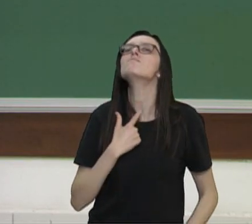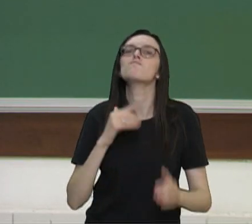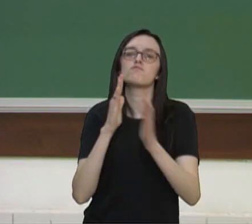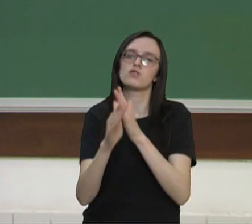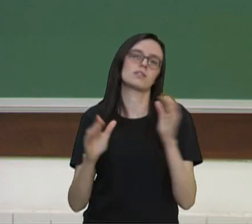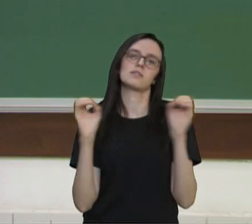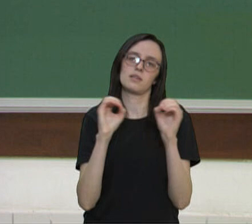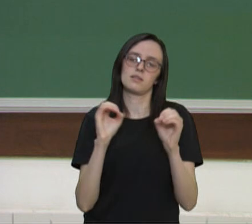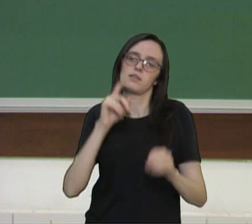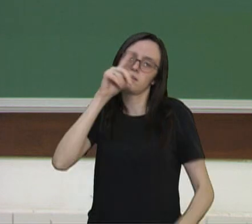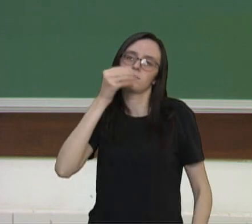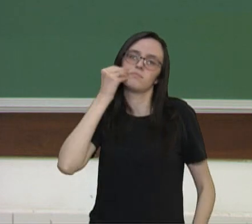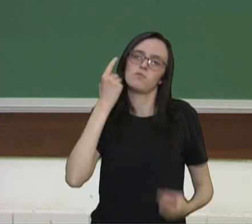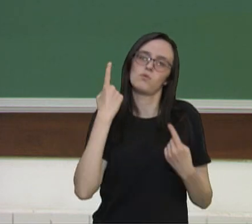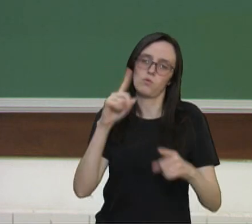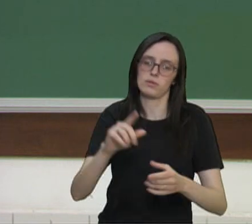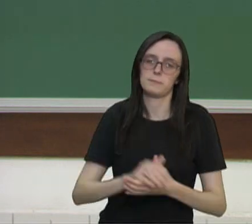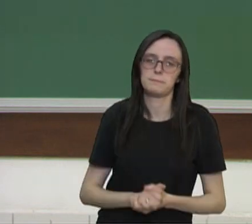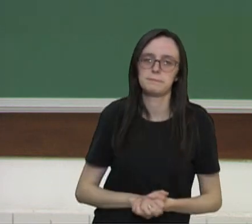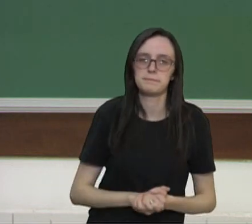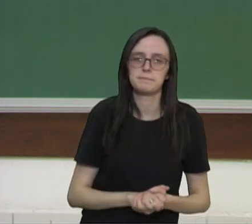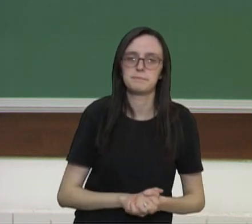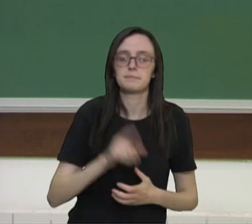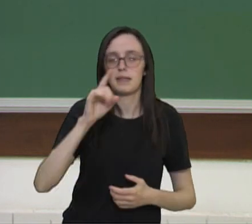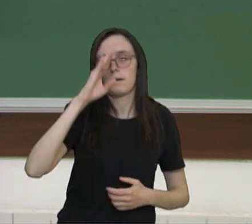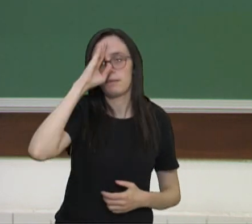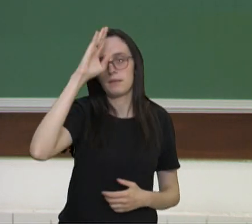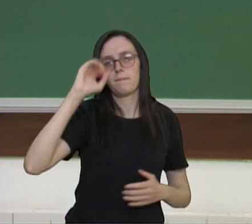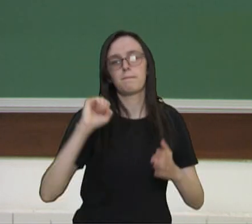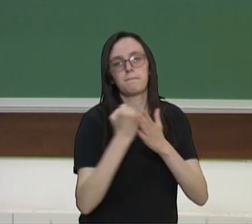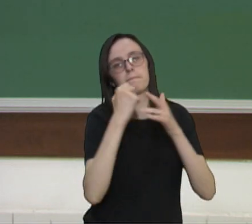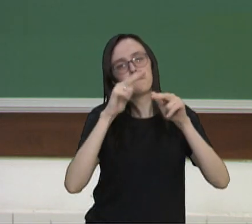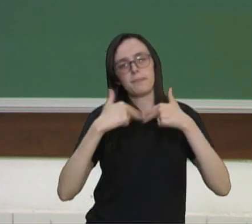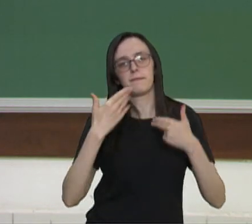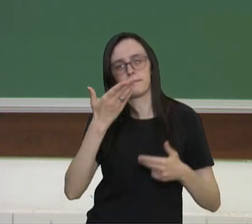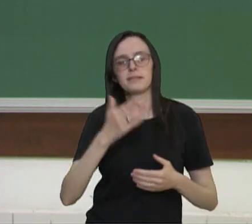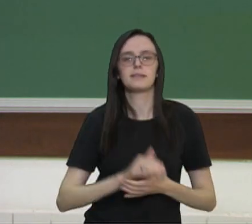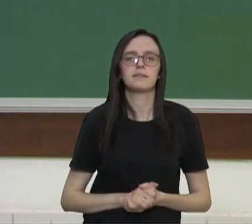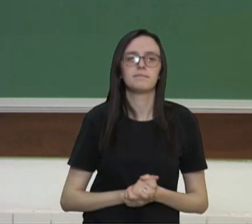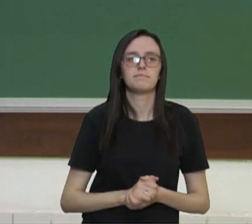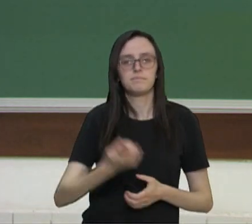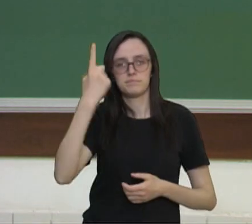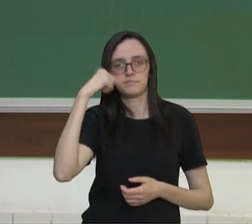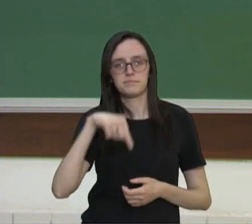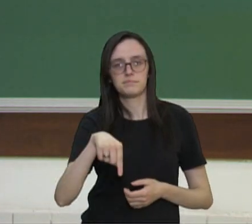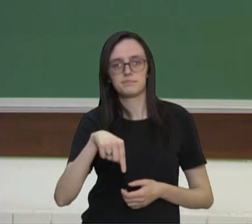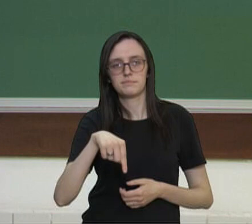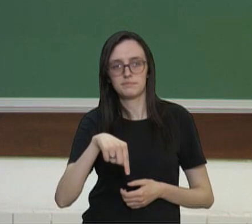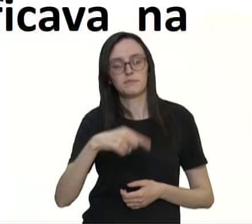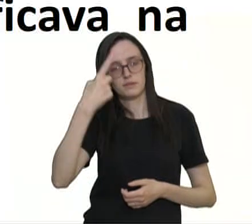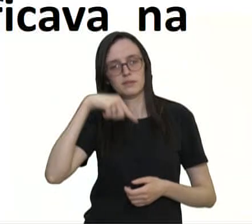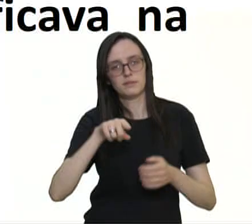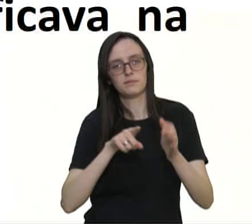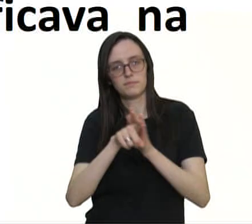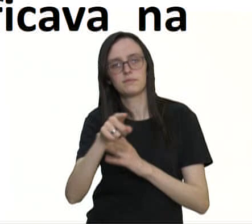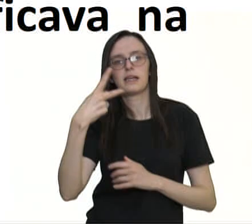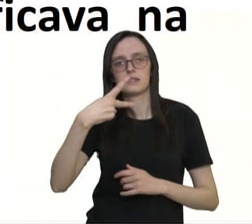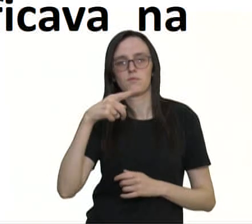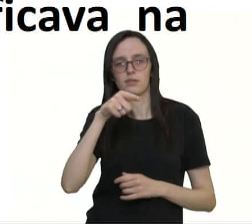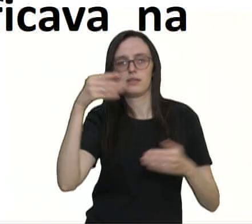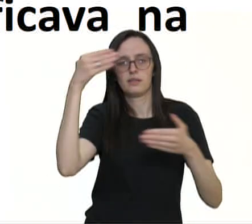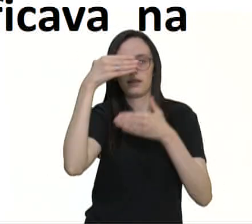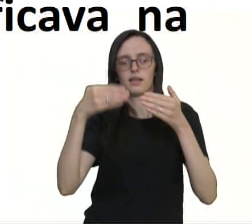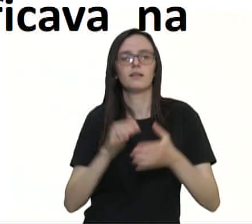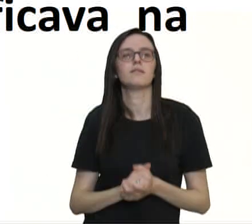fugir. Então, enfrentar essa resistência. Principal ponto, por isso os ataques. Próxima pergunta, segunda dessa